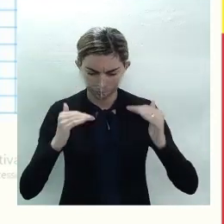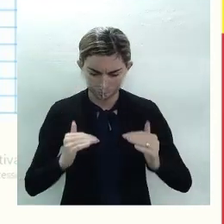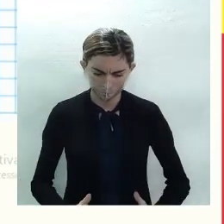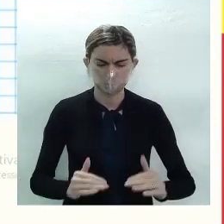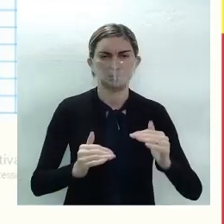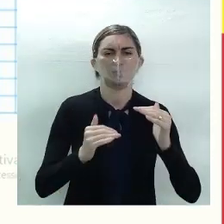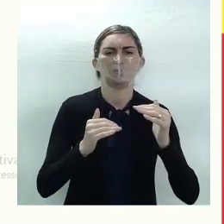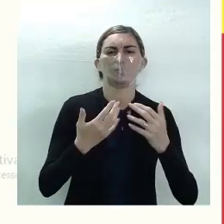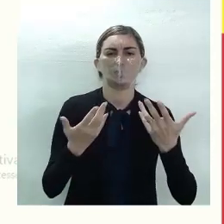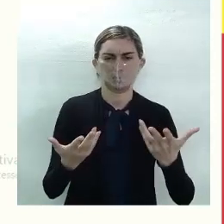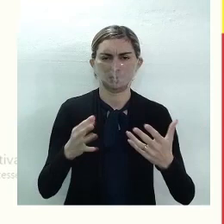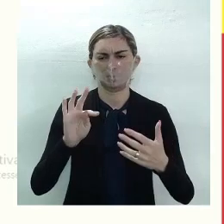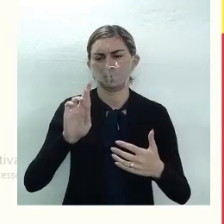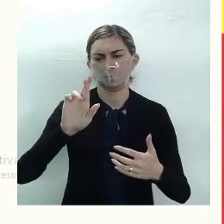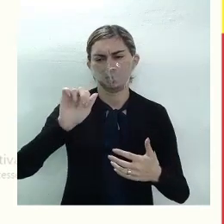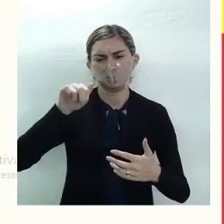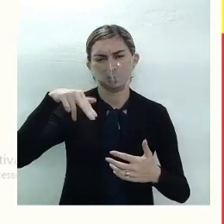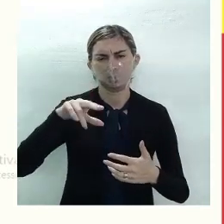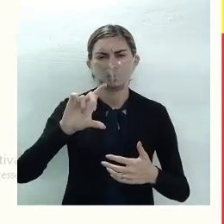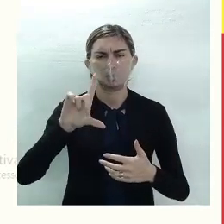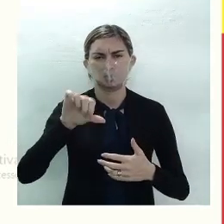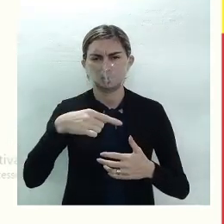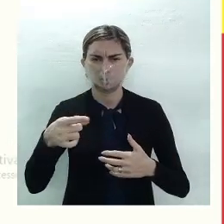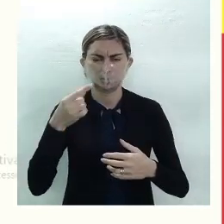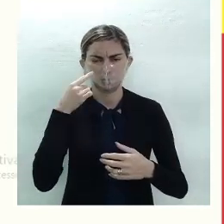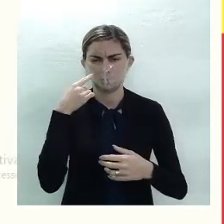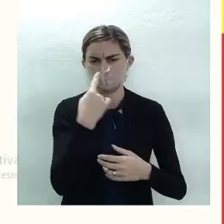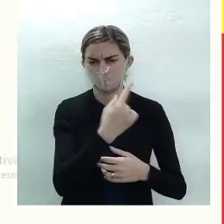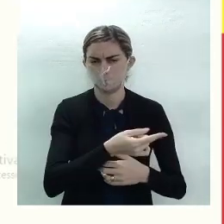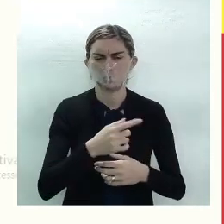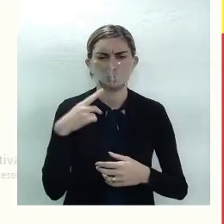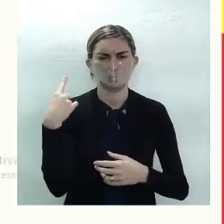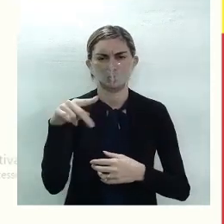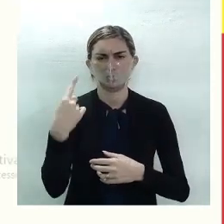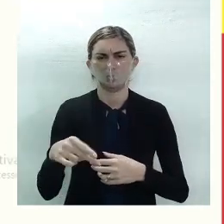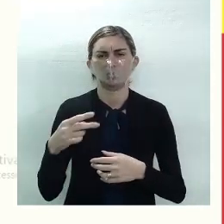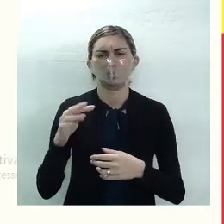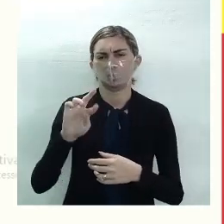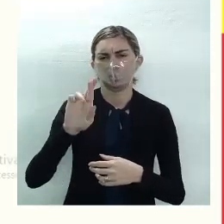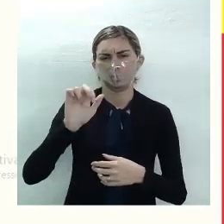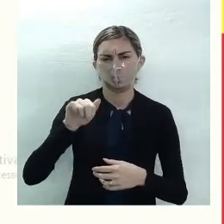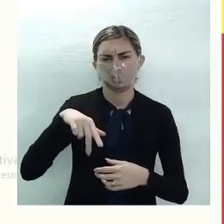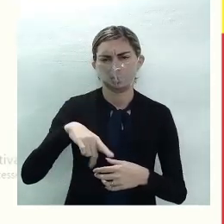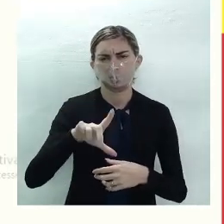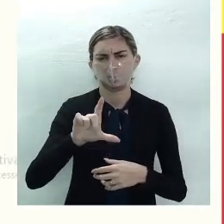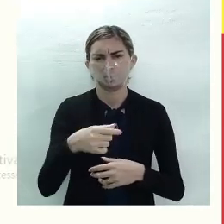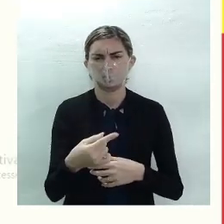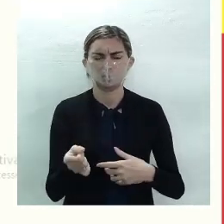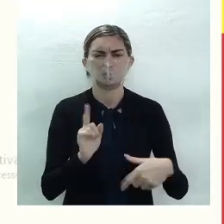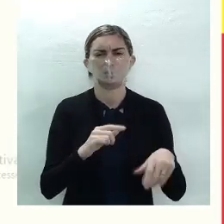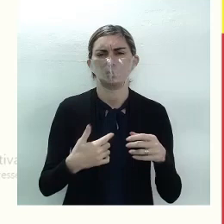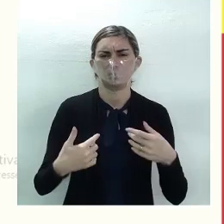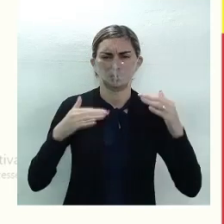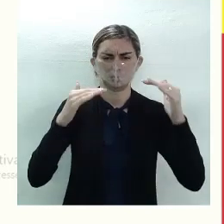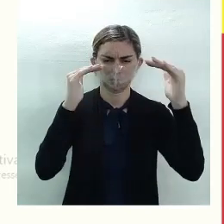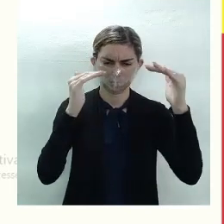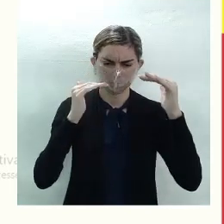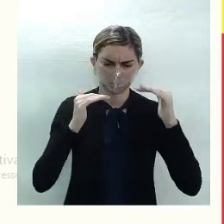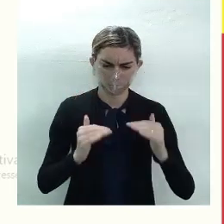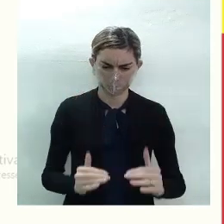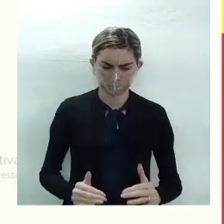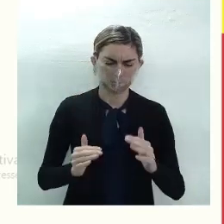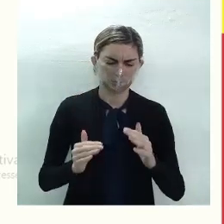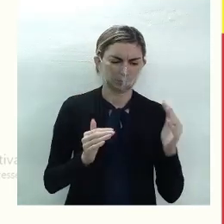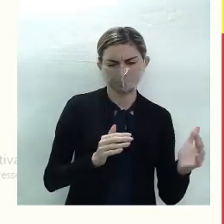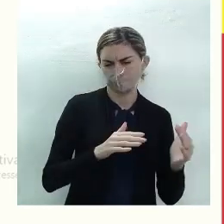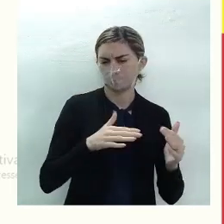diagonal. Então é a translação. Olha aí a sua translação aí, ó. Descendo, a gente